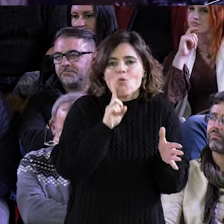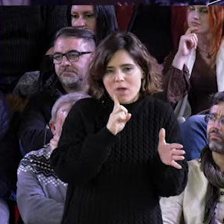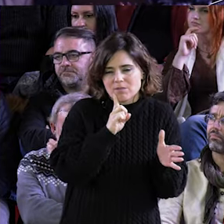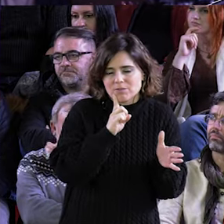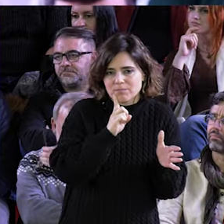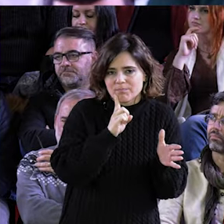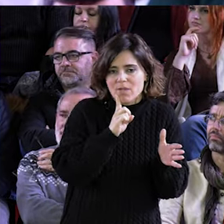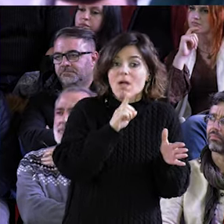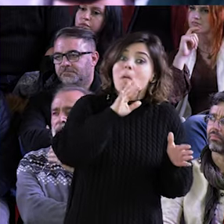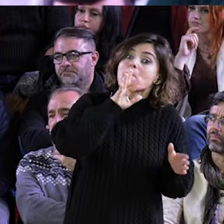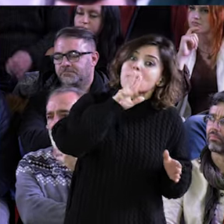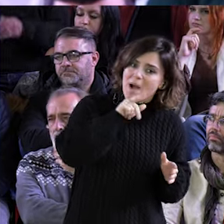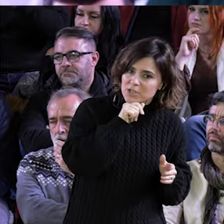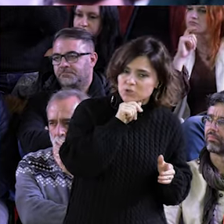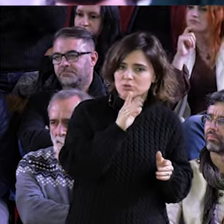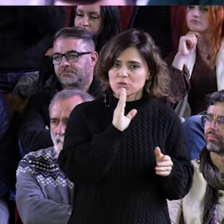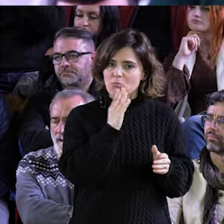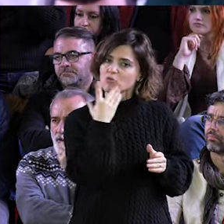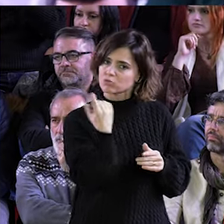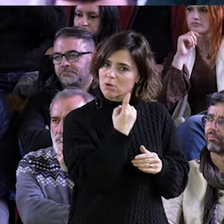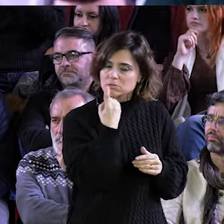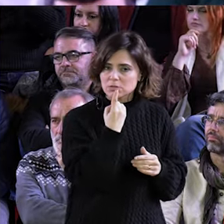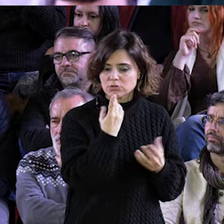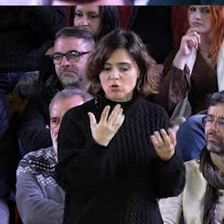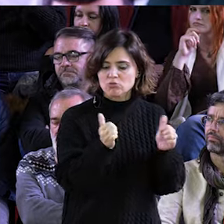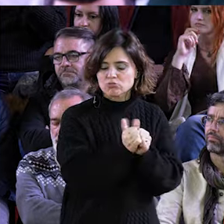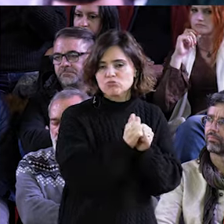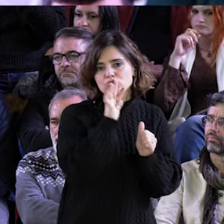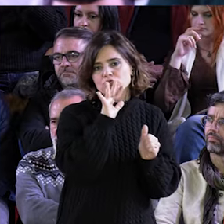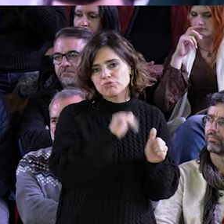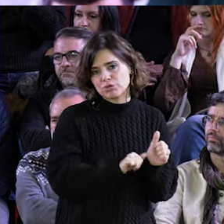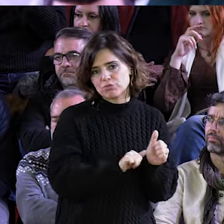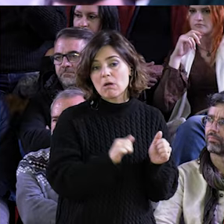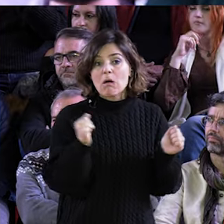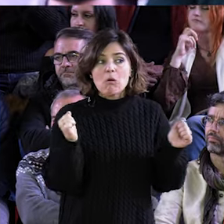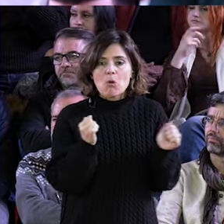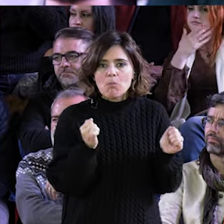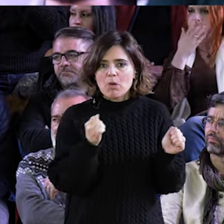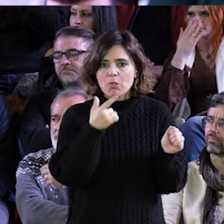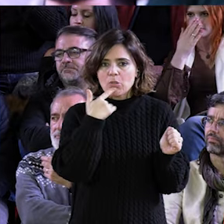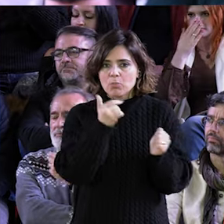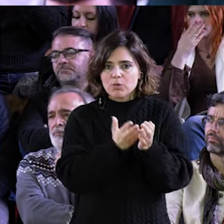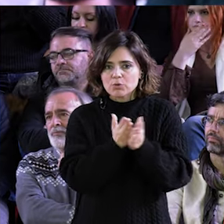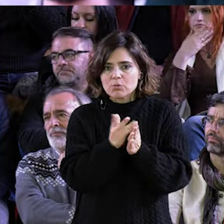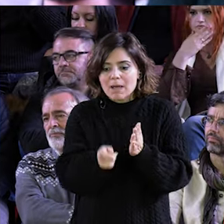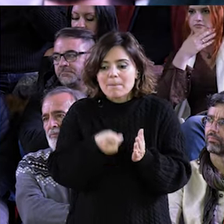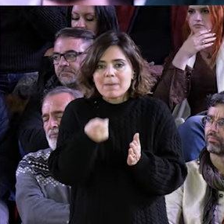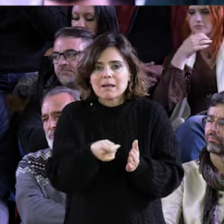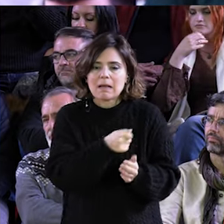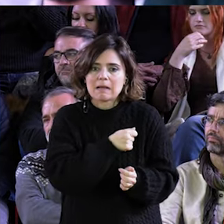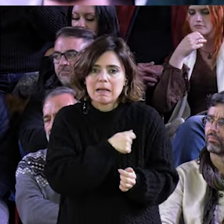aliás, mães que vivem sozinhas com os seus filhos. Com medo de não poder continuar a pagar a casa, com medo do